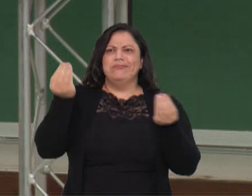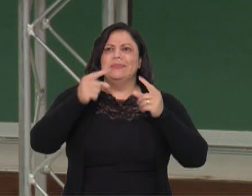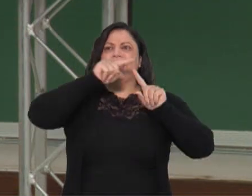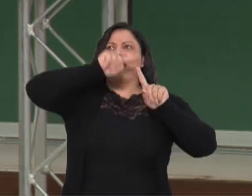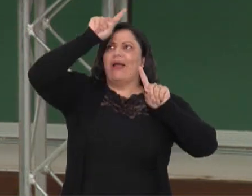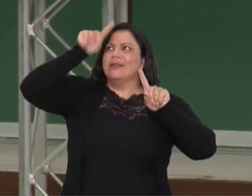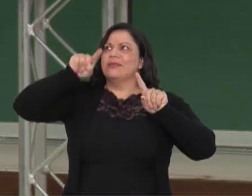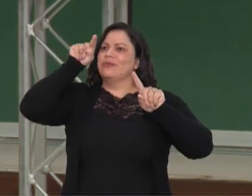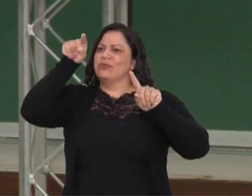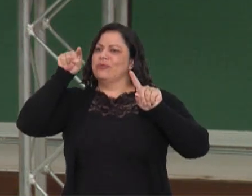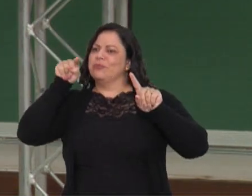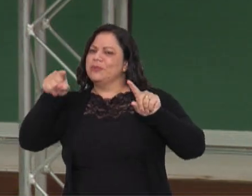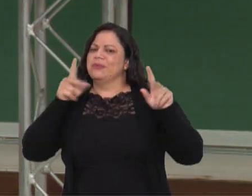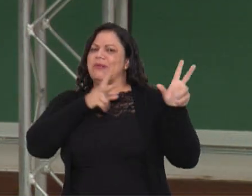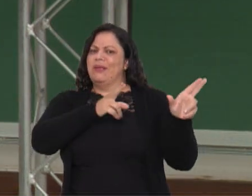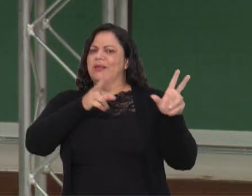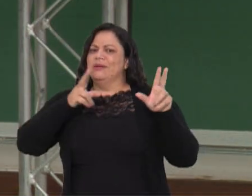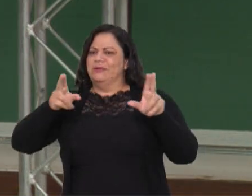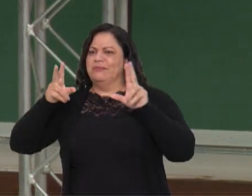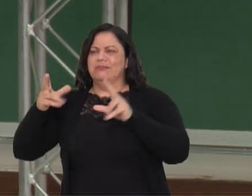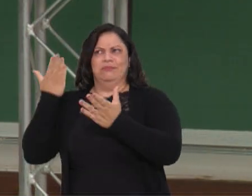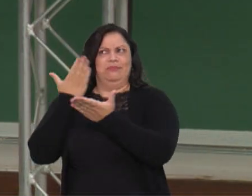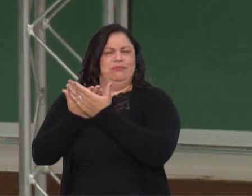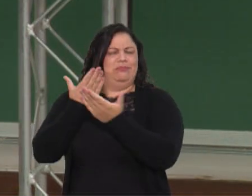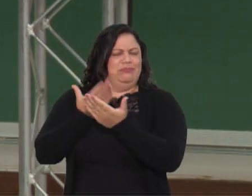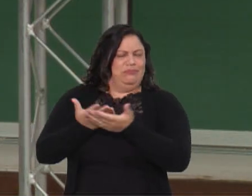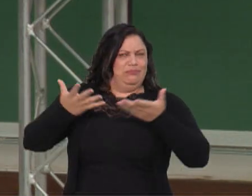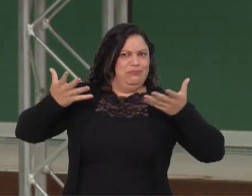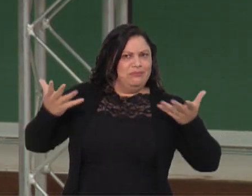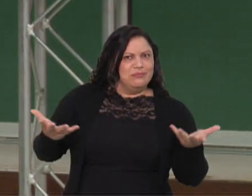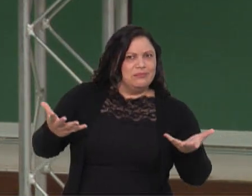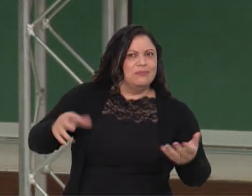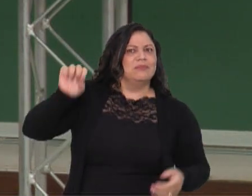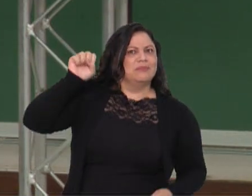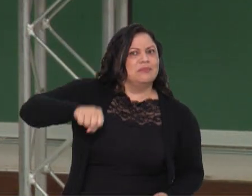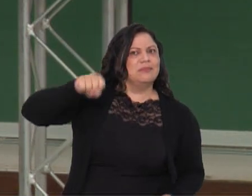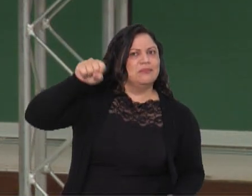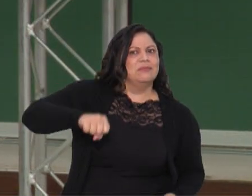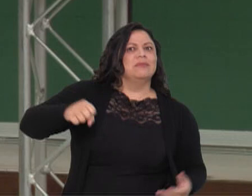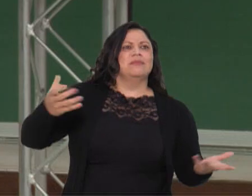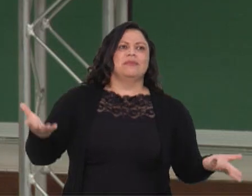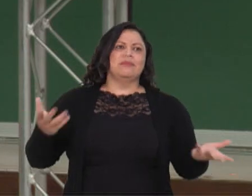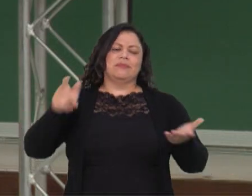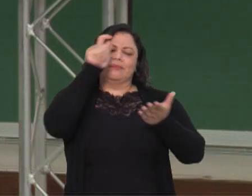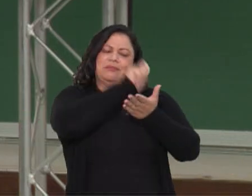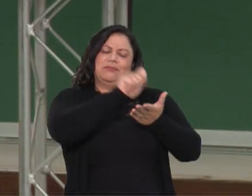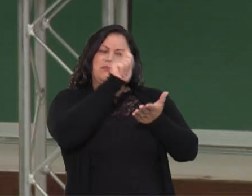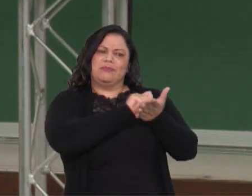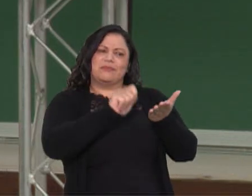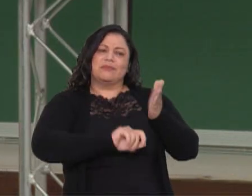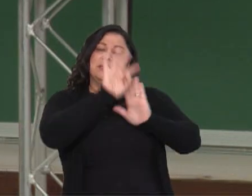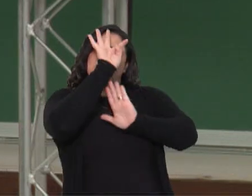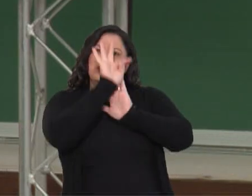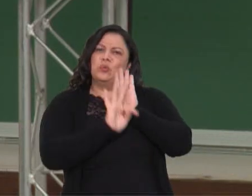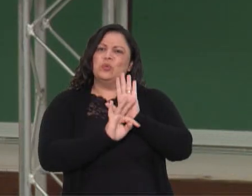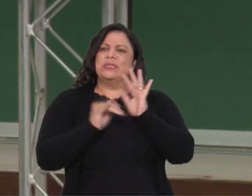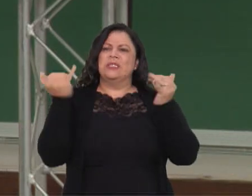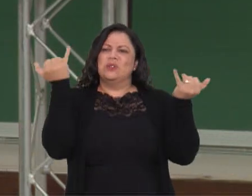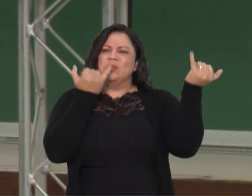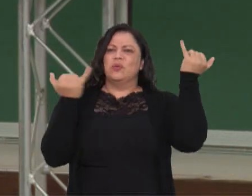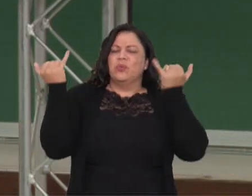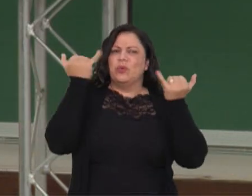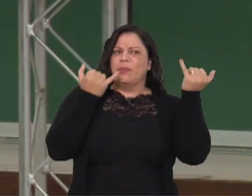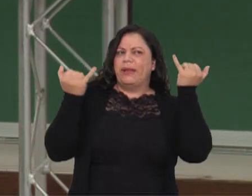aula? Sim, porque quando nós escrevemos um texto, principalmente um texto como esse, que é informativo,